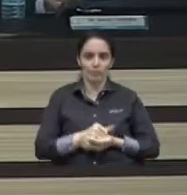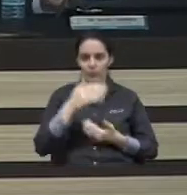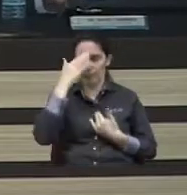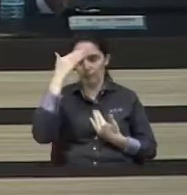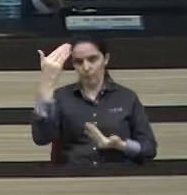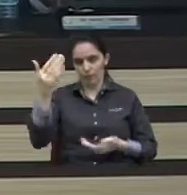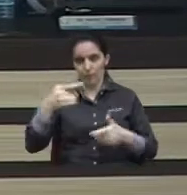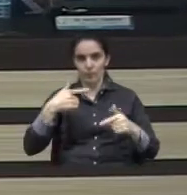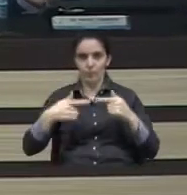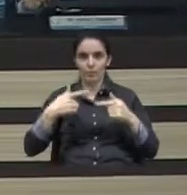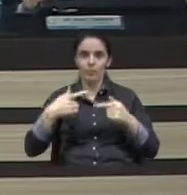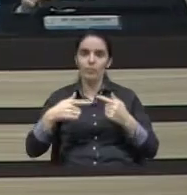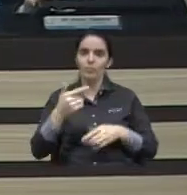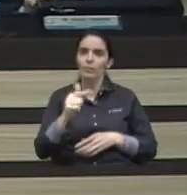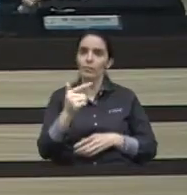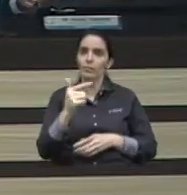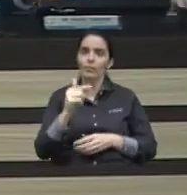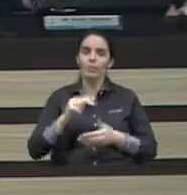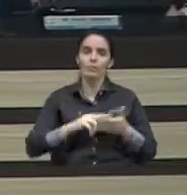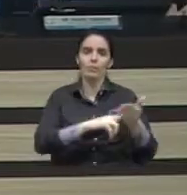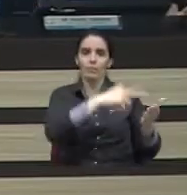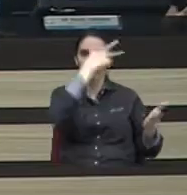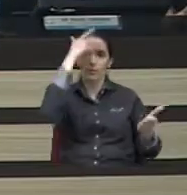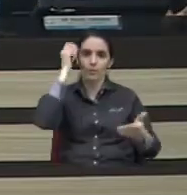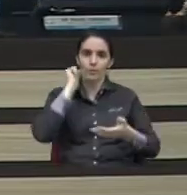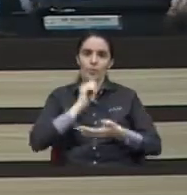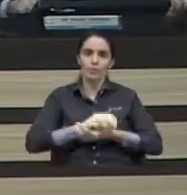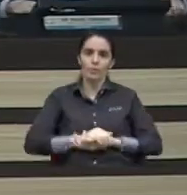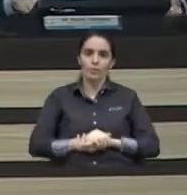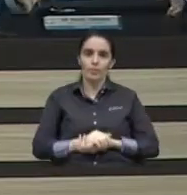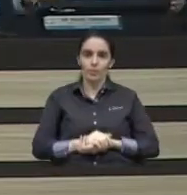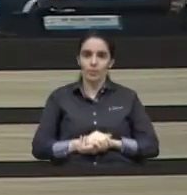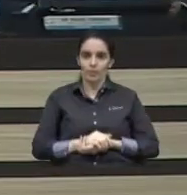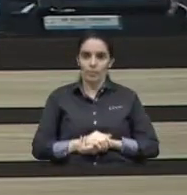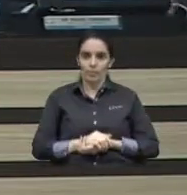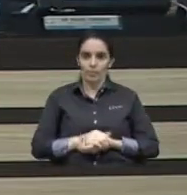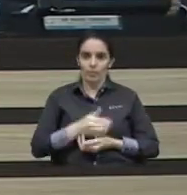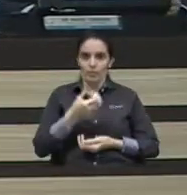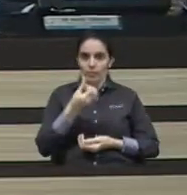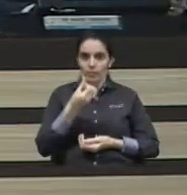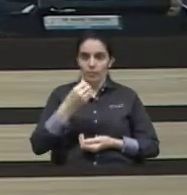discussão. Não havendo executivo. Requerimento número